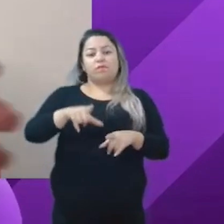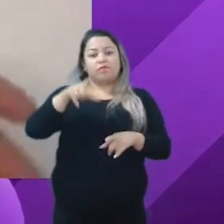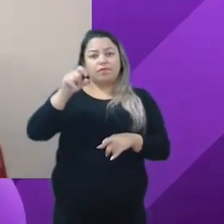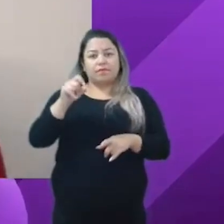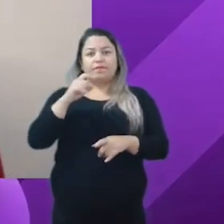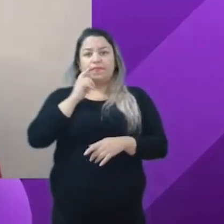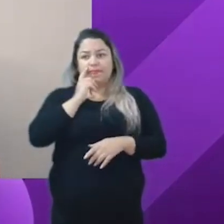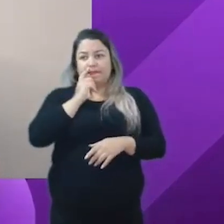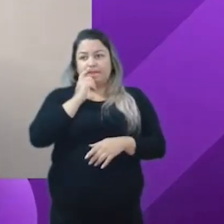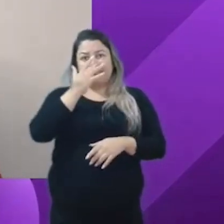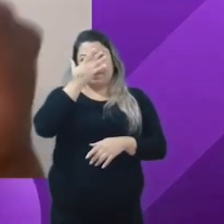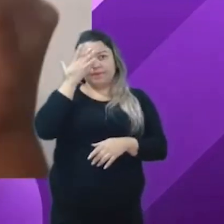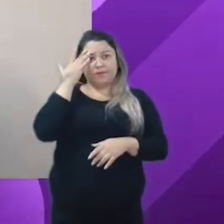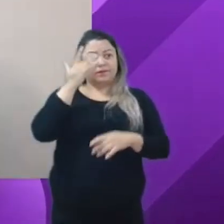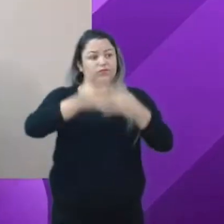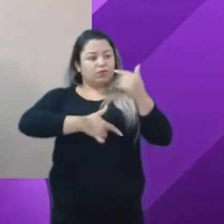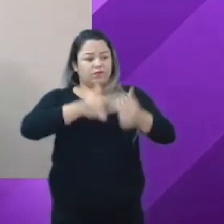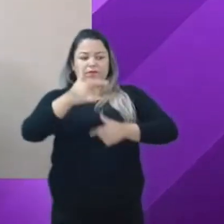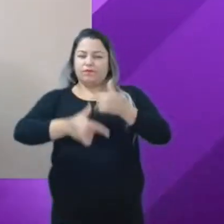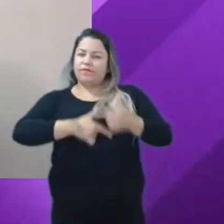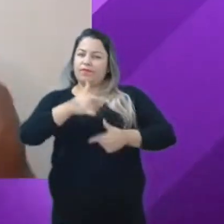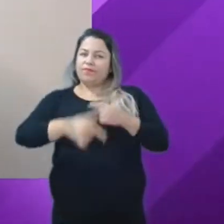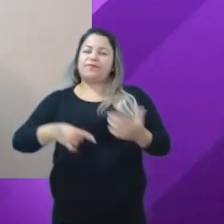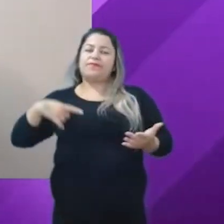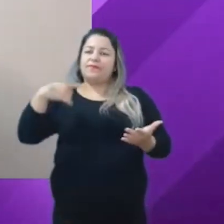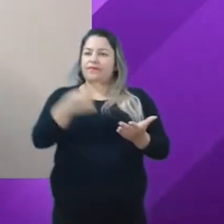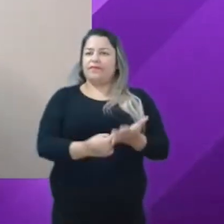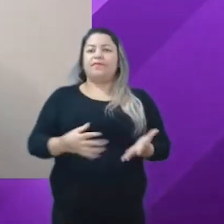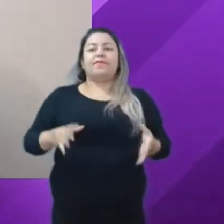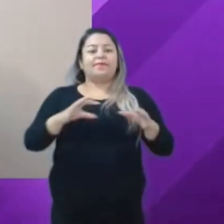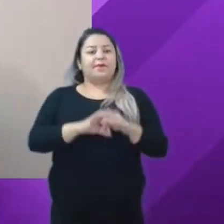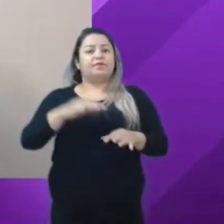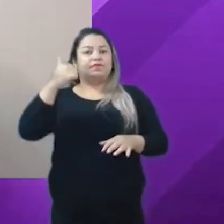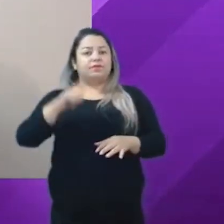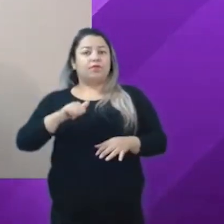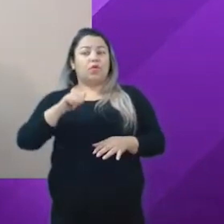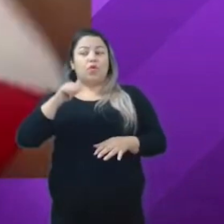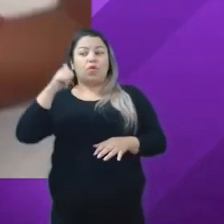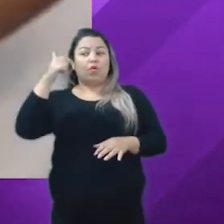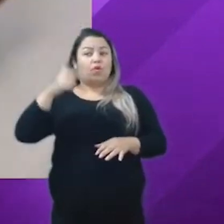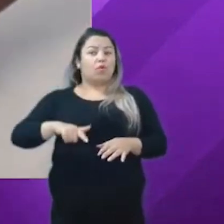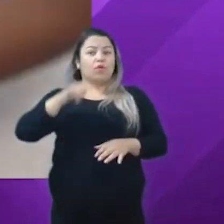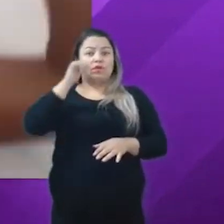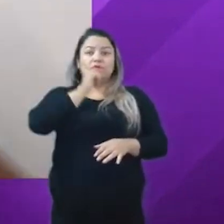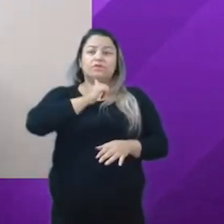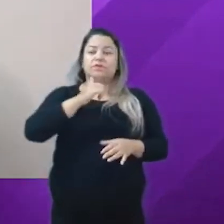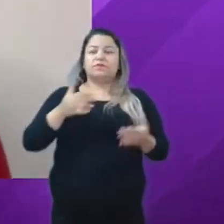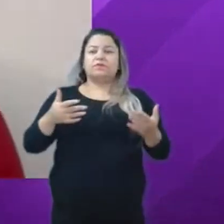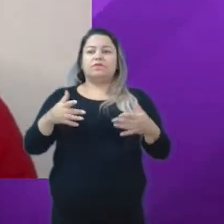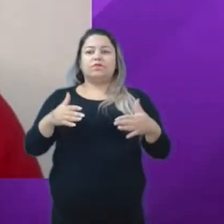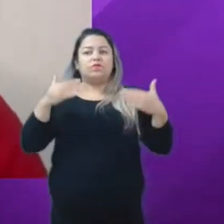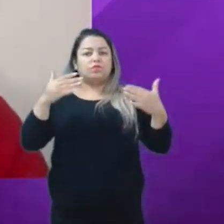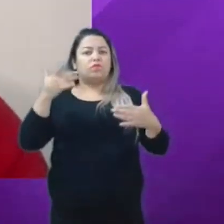as pessoas com quem eu quero trabalhar, que eu começo a afirmar a minha relação com outras mulheres e dizer, eu não quero mais ir em busca do grande